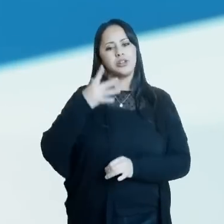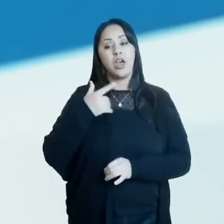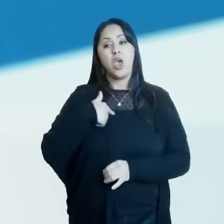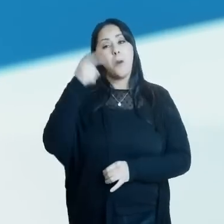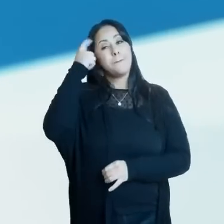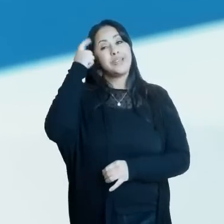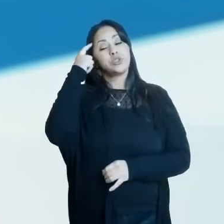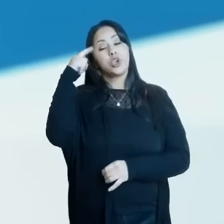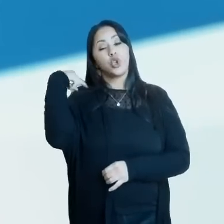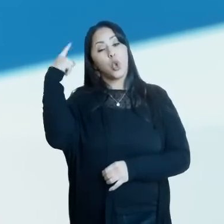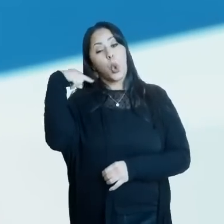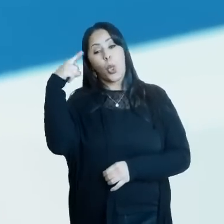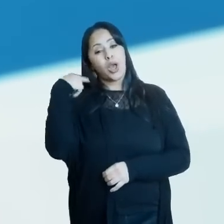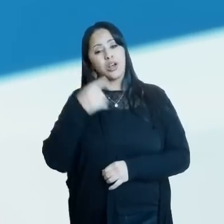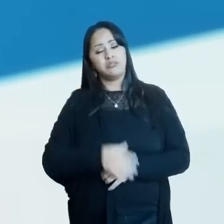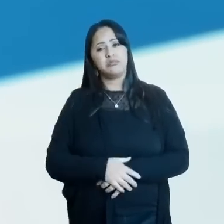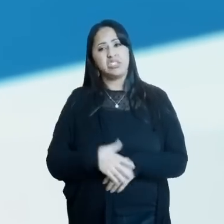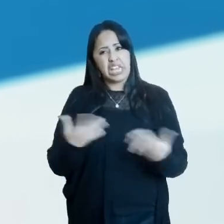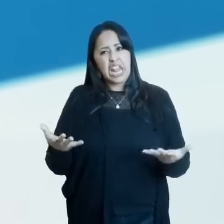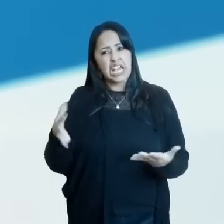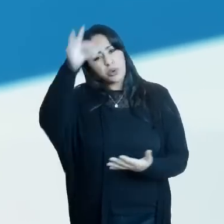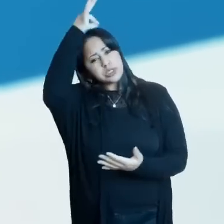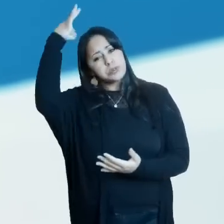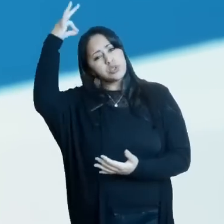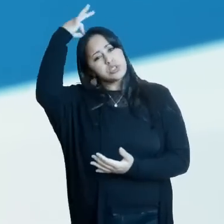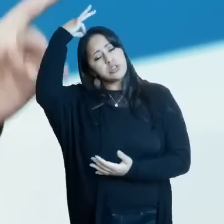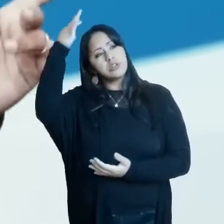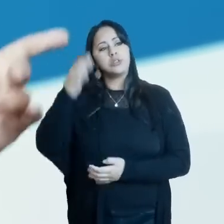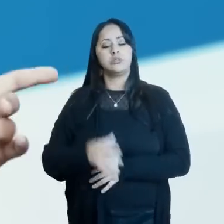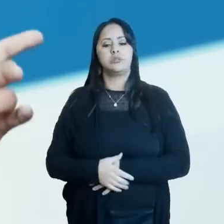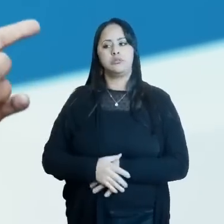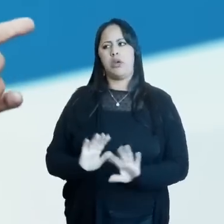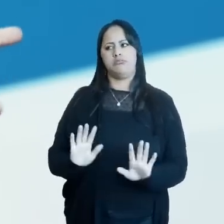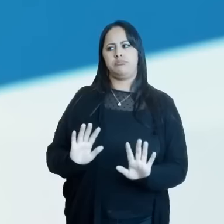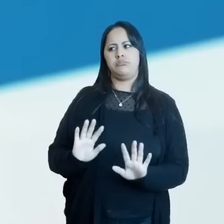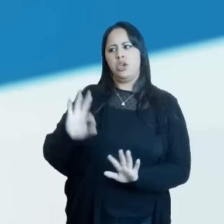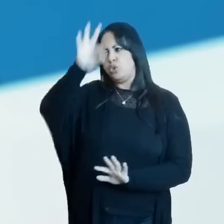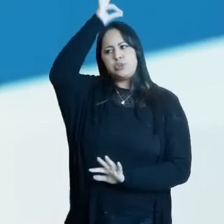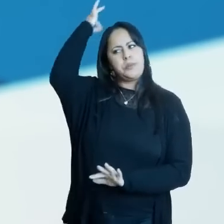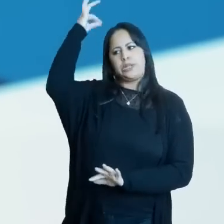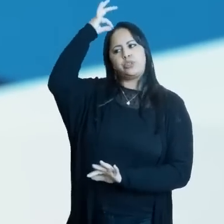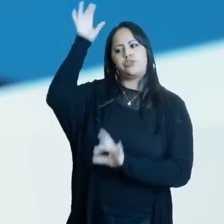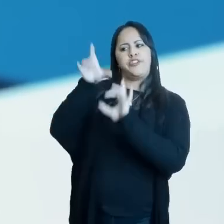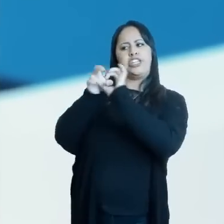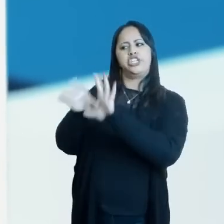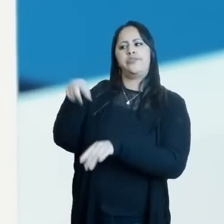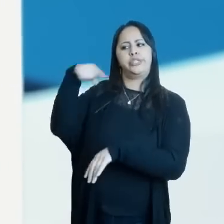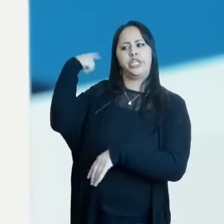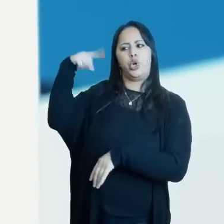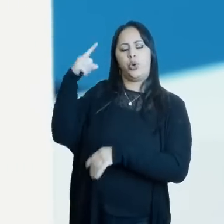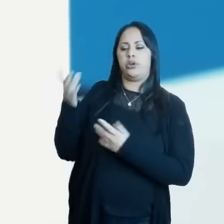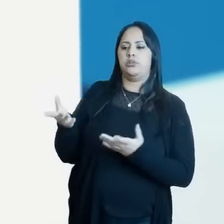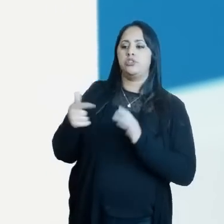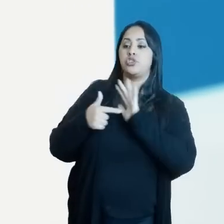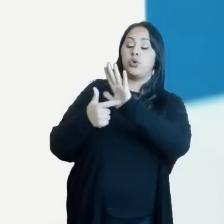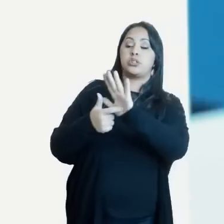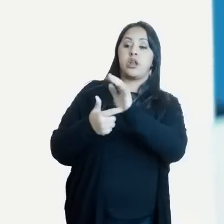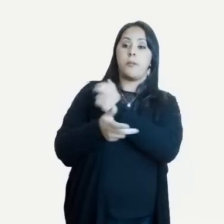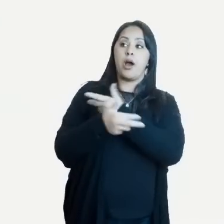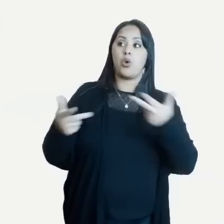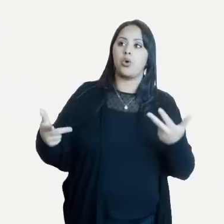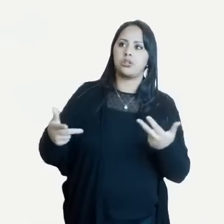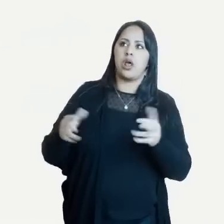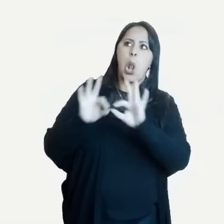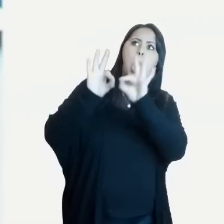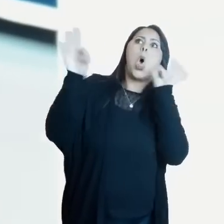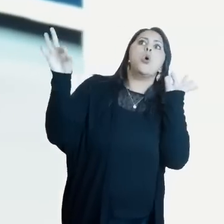louca. Será que isso é a ação do Espírito Santo? A ação do Espírito Santo não é você ficar louca, não. Ele te mostrar um negócio muito longe da sua realidade é a ação do Espírito